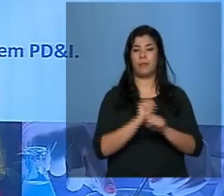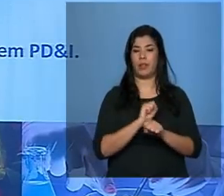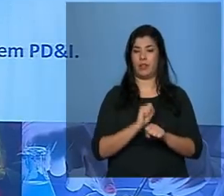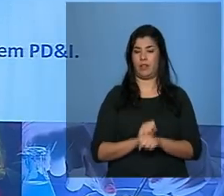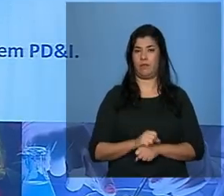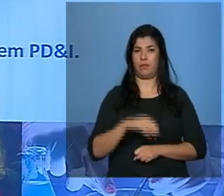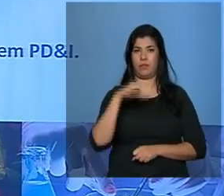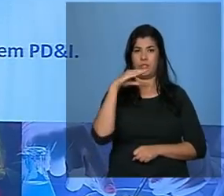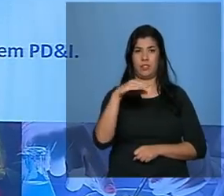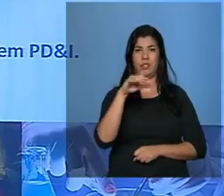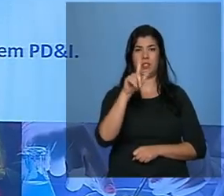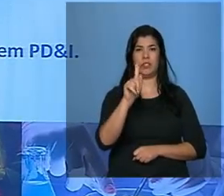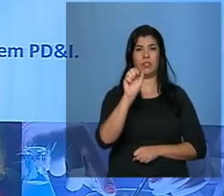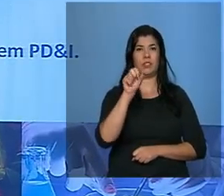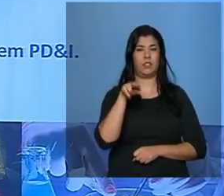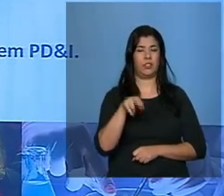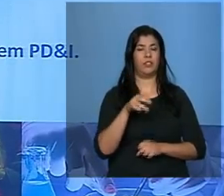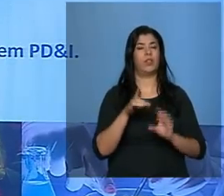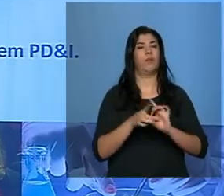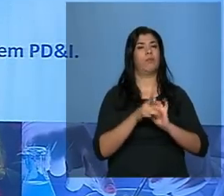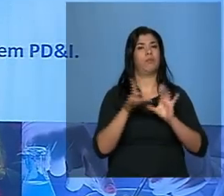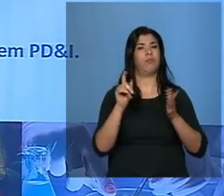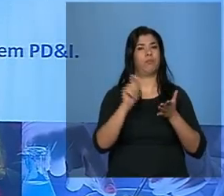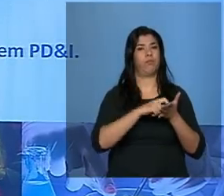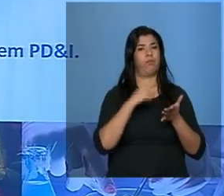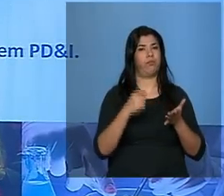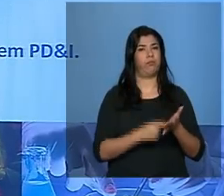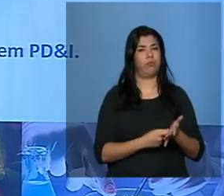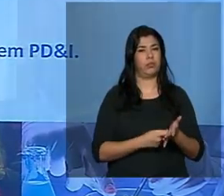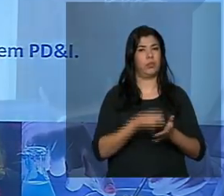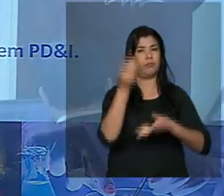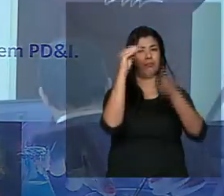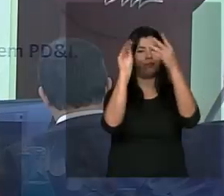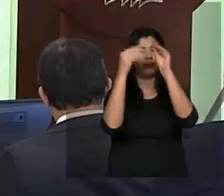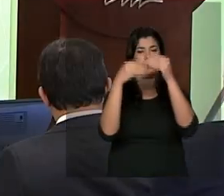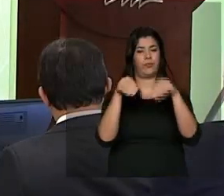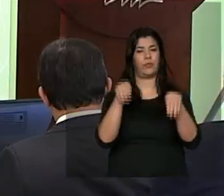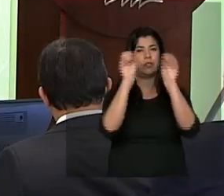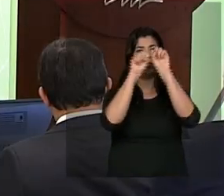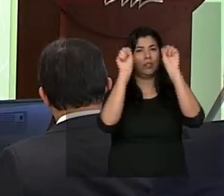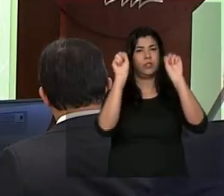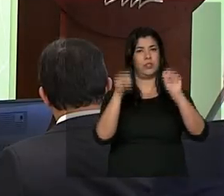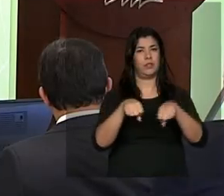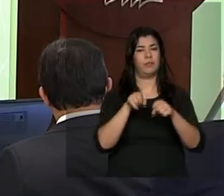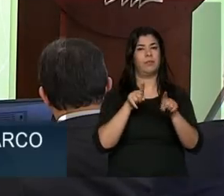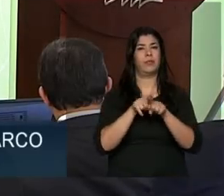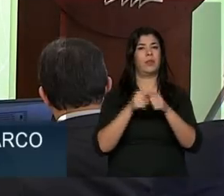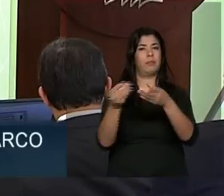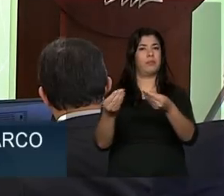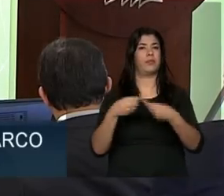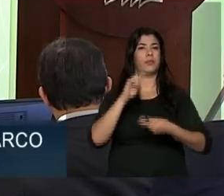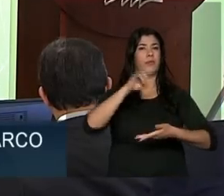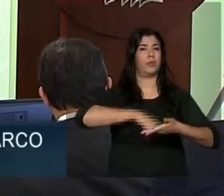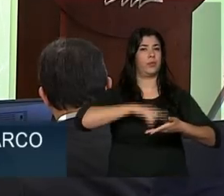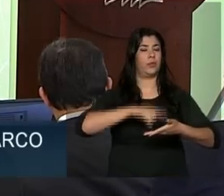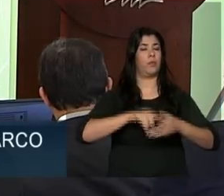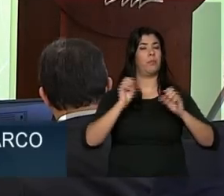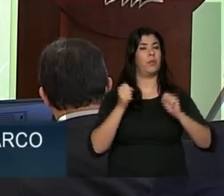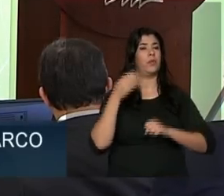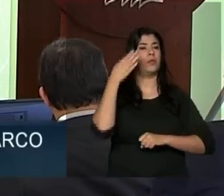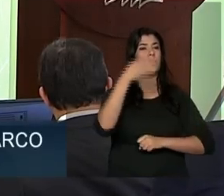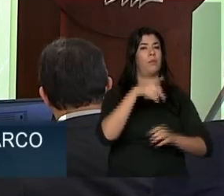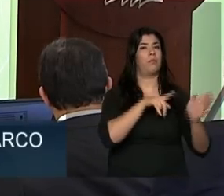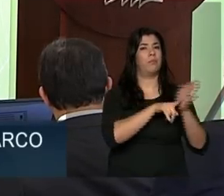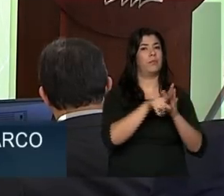Agora, o MCTI vai ter o cadastro de pesquisadores, entrou, autorizou ali, faz a pesquisa. Por quê? Porque nós estamos estimulando